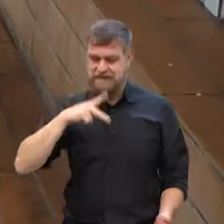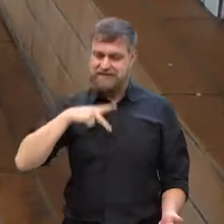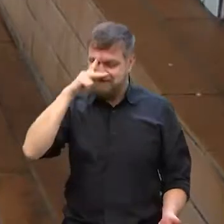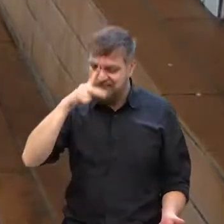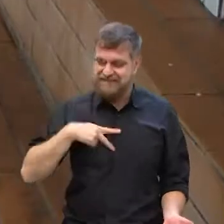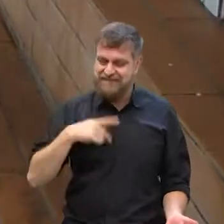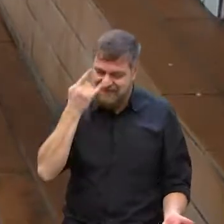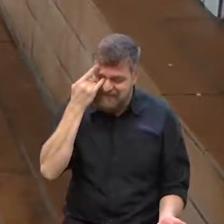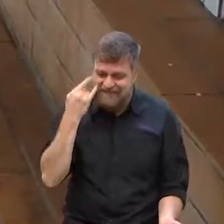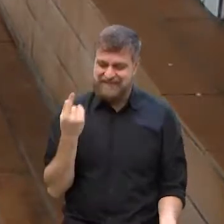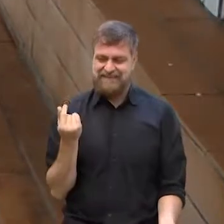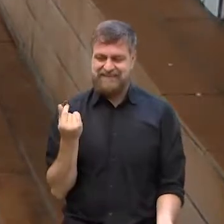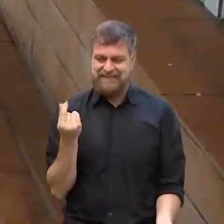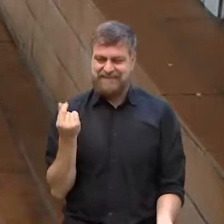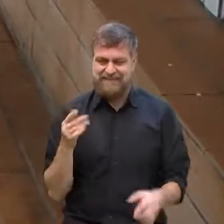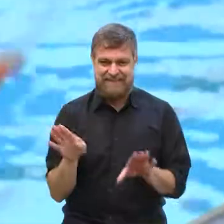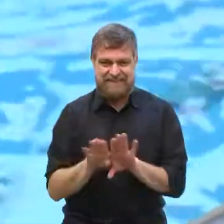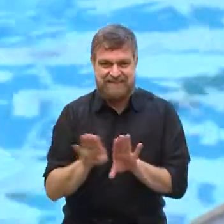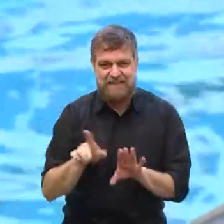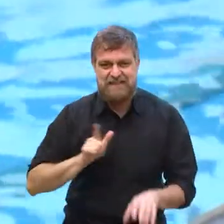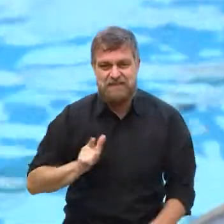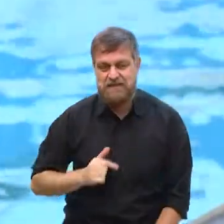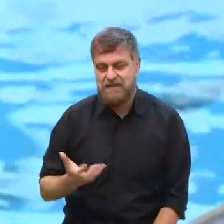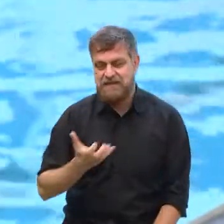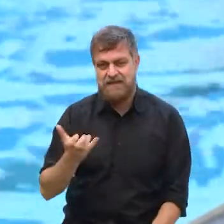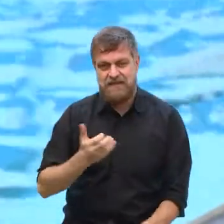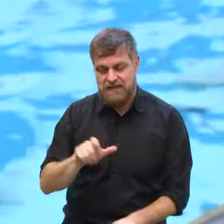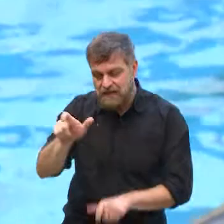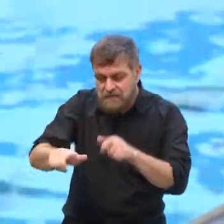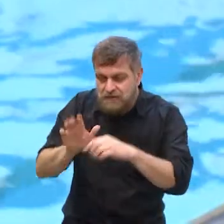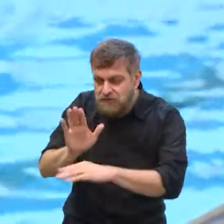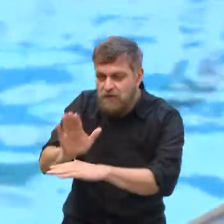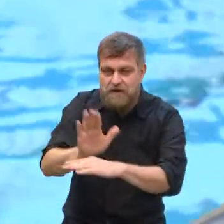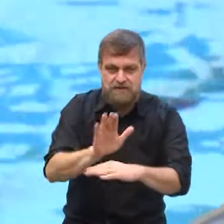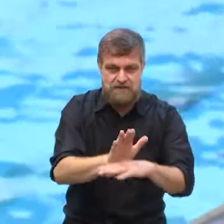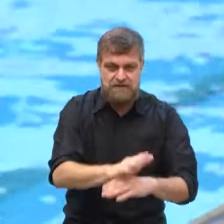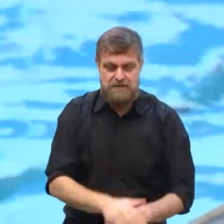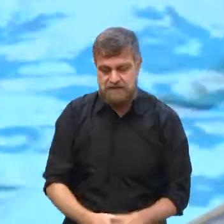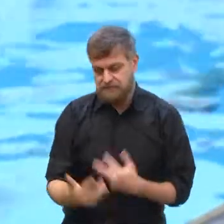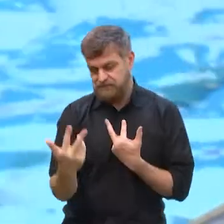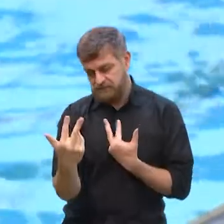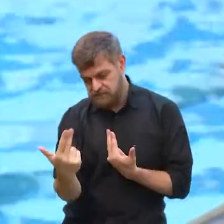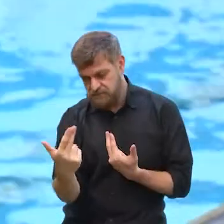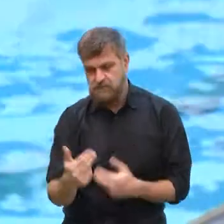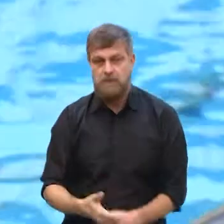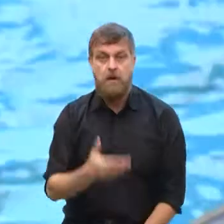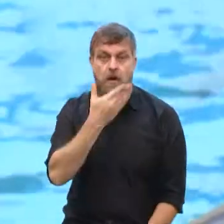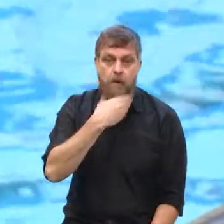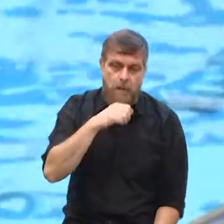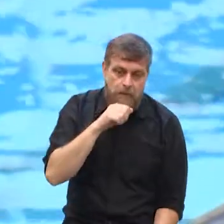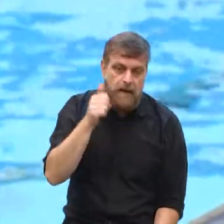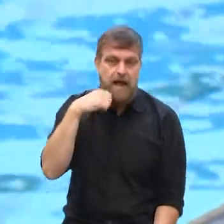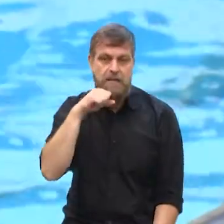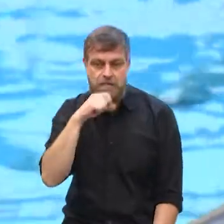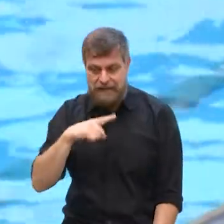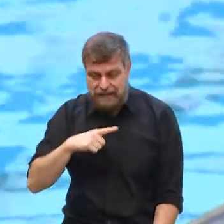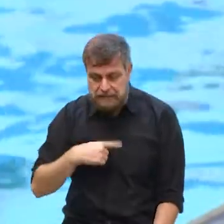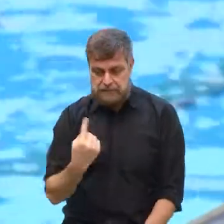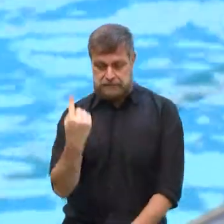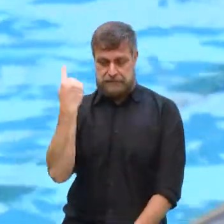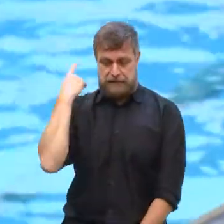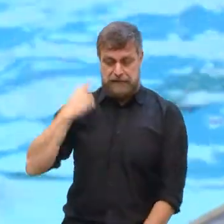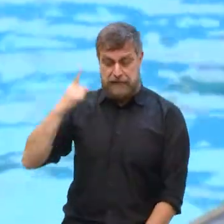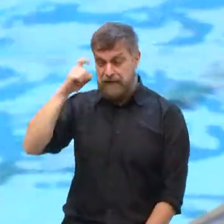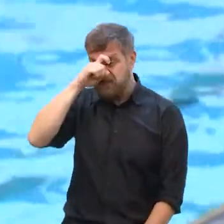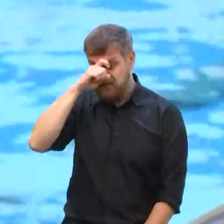o seu interesse. Né? Mas ao mesmo tempo pensando em ajudar muitas pessoas que, assim como Meus pais e eu, na época, a gente tinha dificuldade para